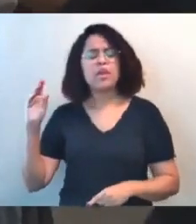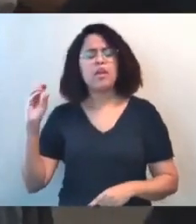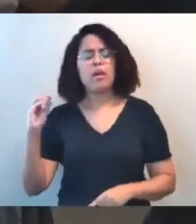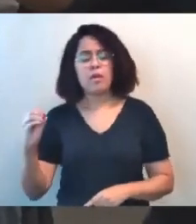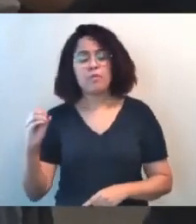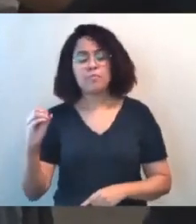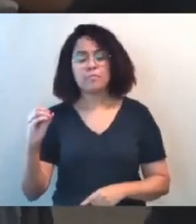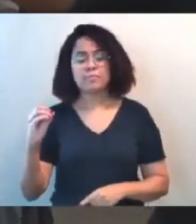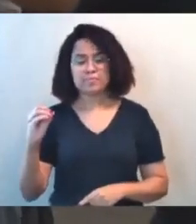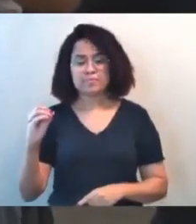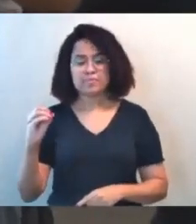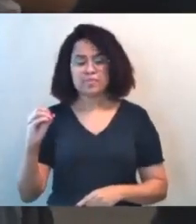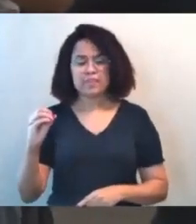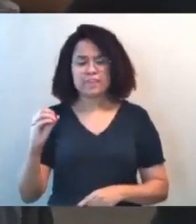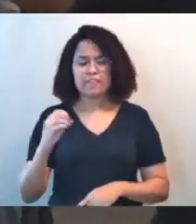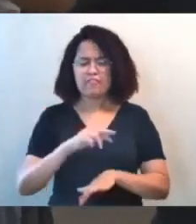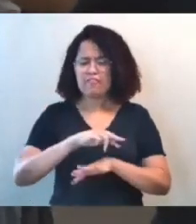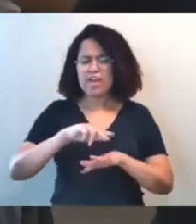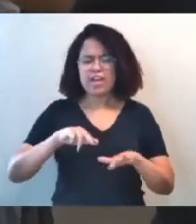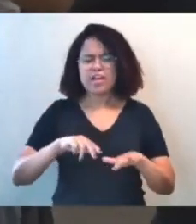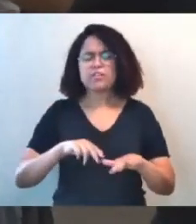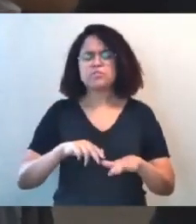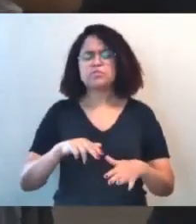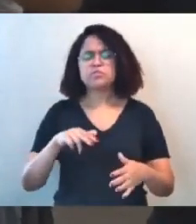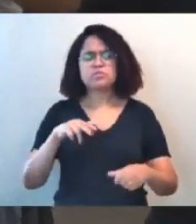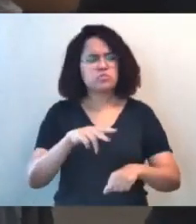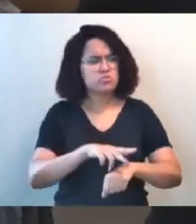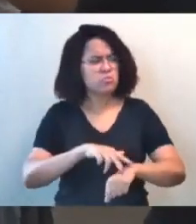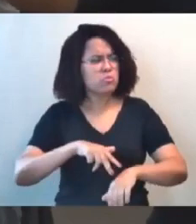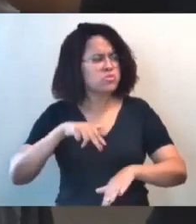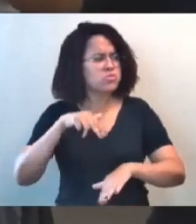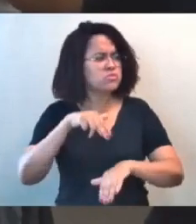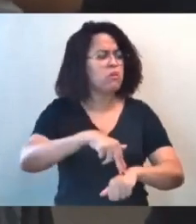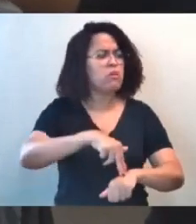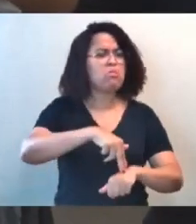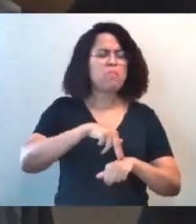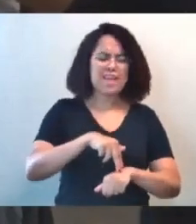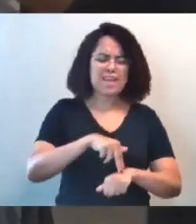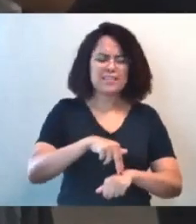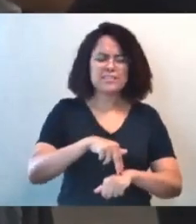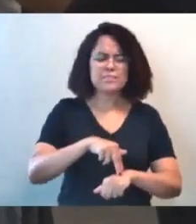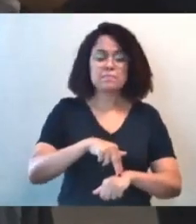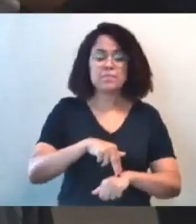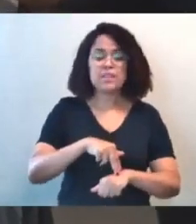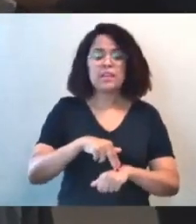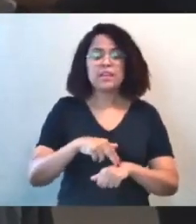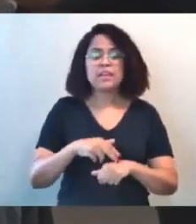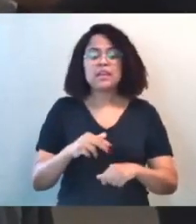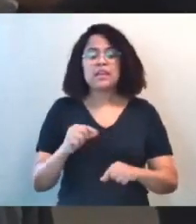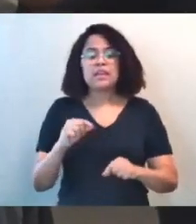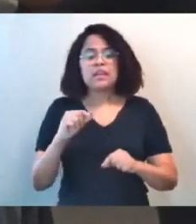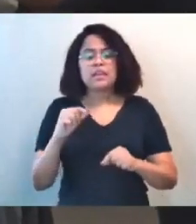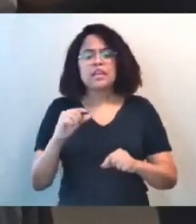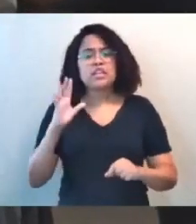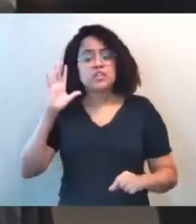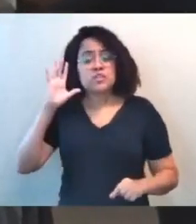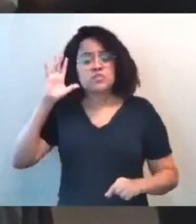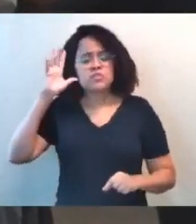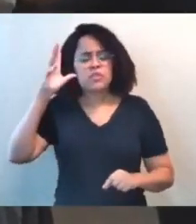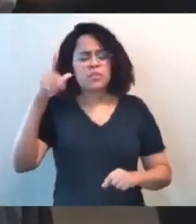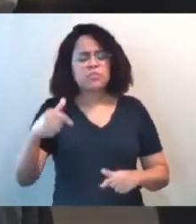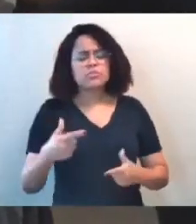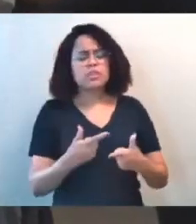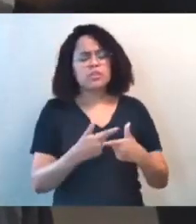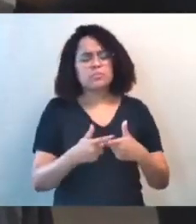realmente posicionasse na sua cadeira como gestor da Sumob aí, que o senhor está na ponta, realmente solucionasse o problema dessa